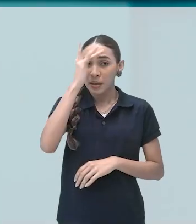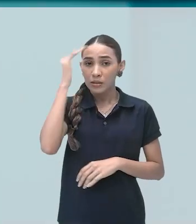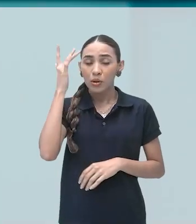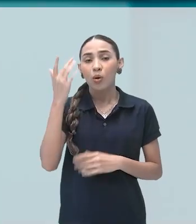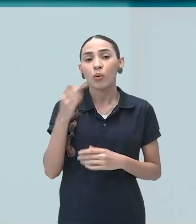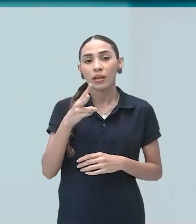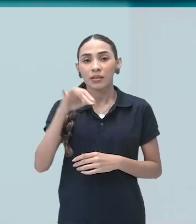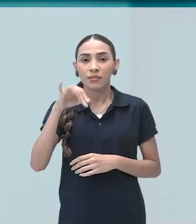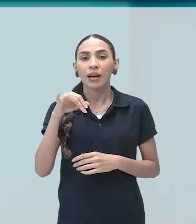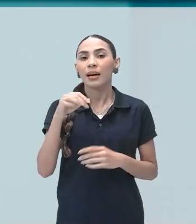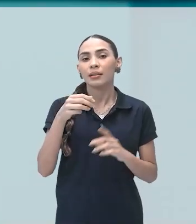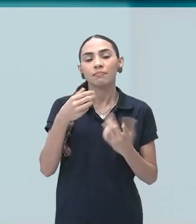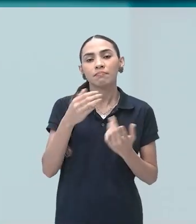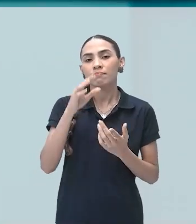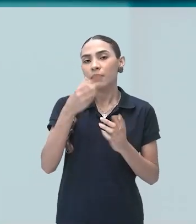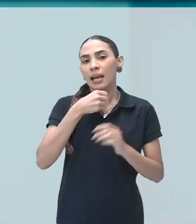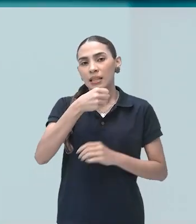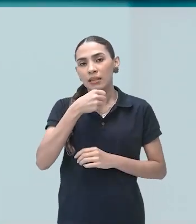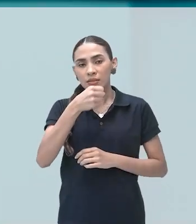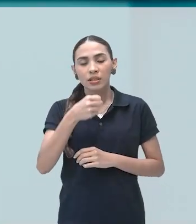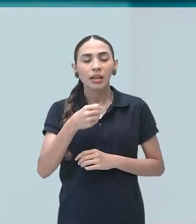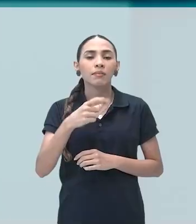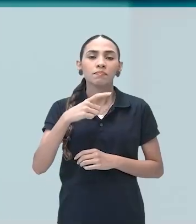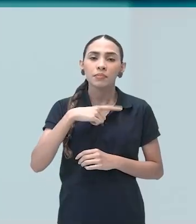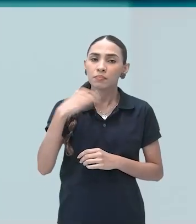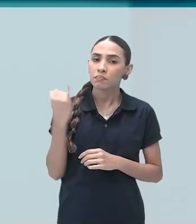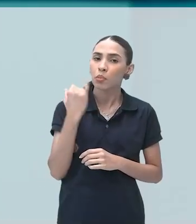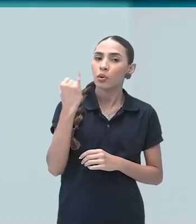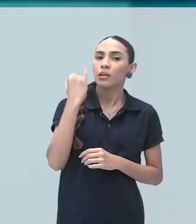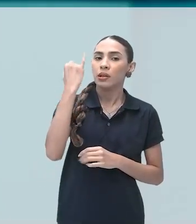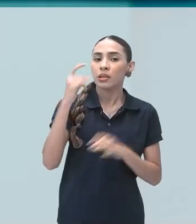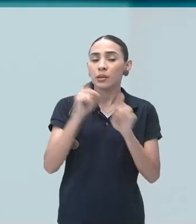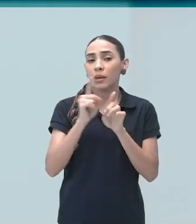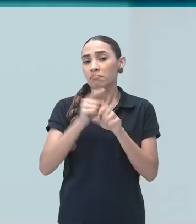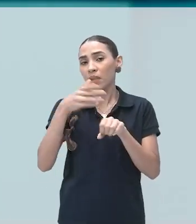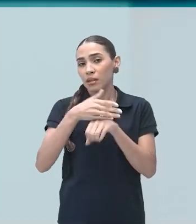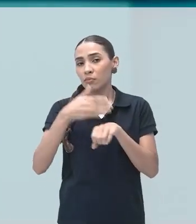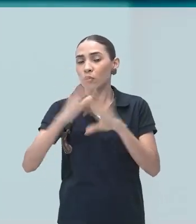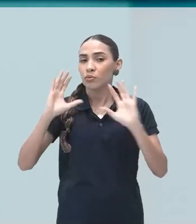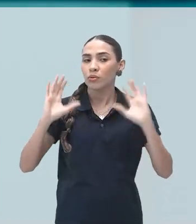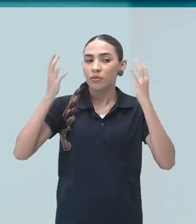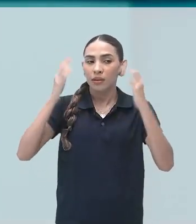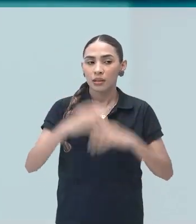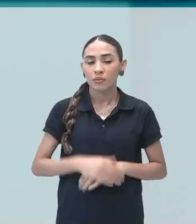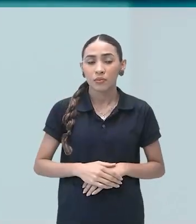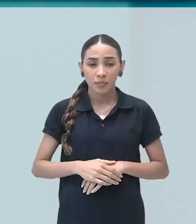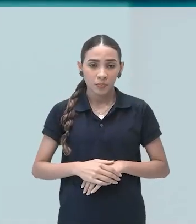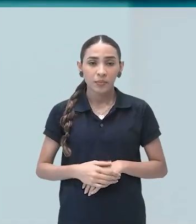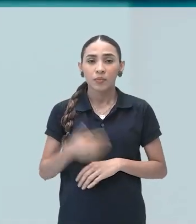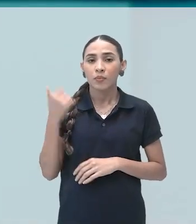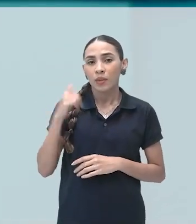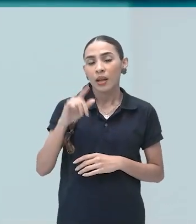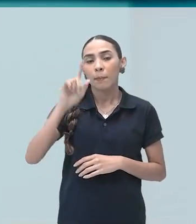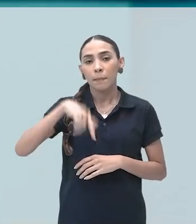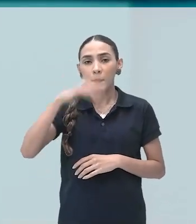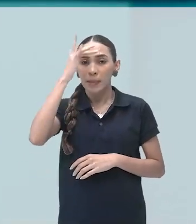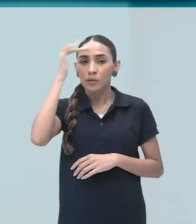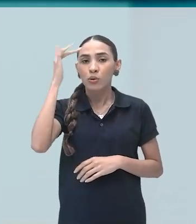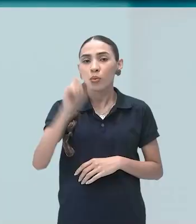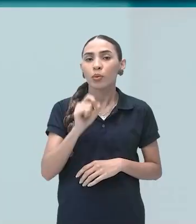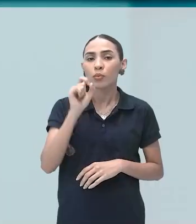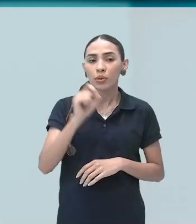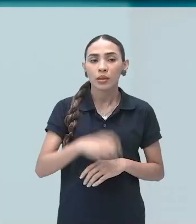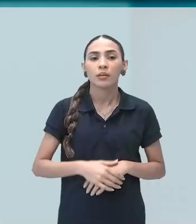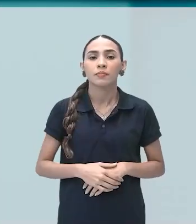entrevistado fez algo de relevante, participou de algum evento, e isso faz com que ele seja essa pessoa que